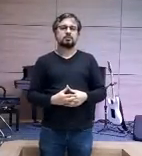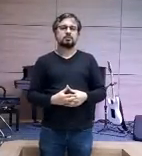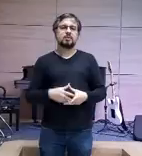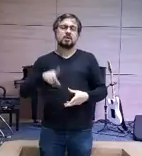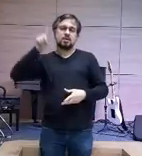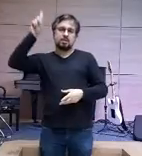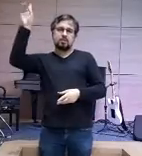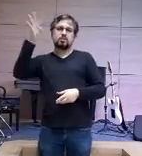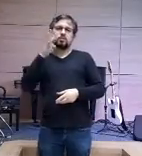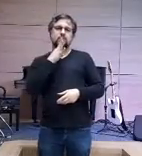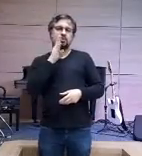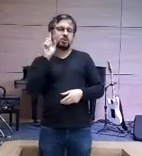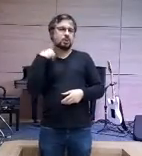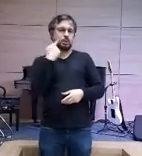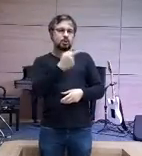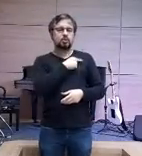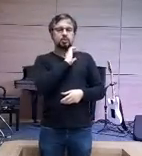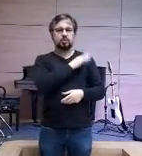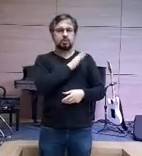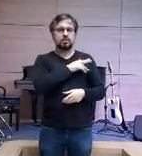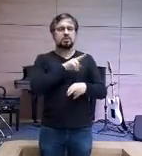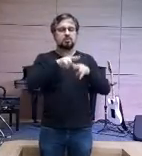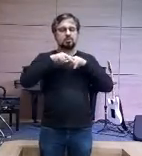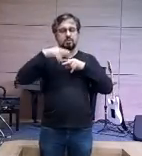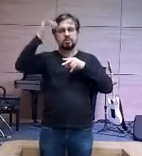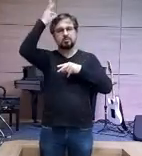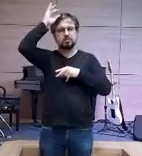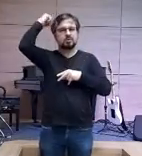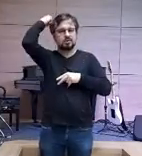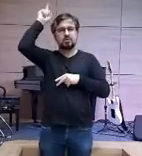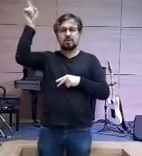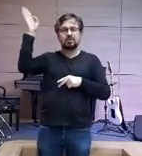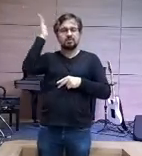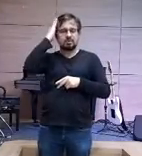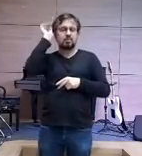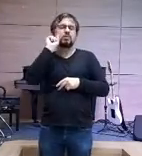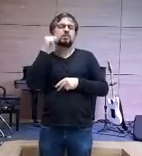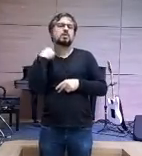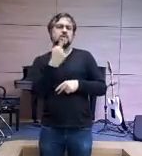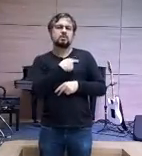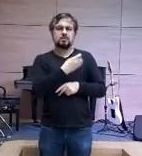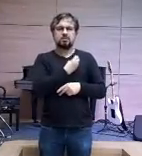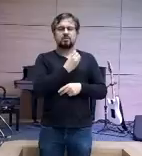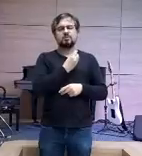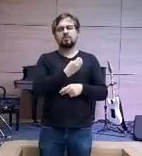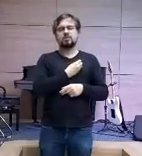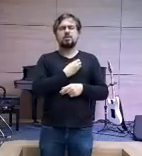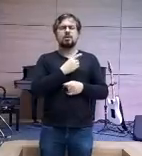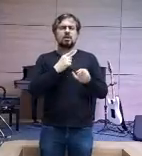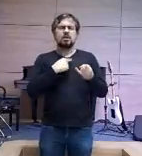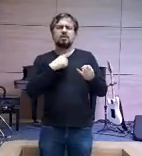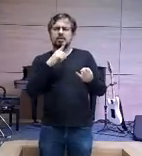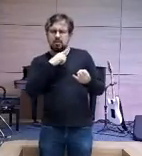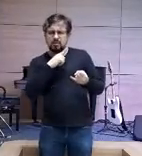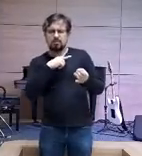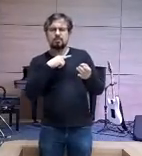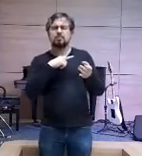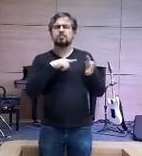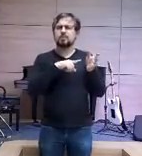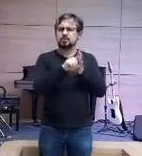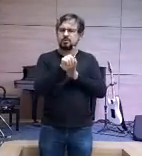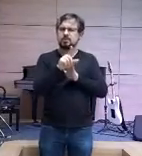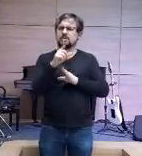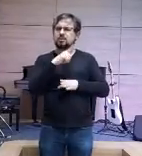Só Deus conhece o nosso coração através do Espírito Santo ele sabe o que nós estamos vivendo estamos vivendo essa Esperança verdadeira